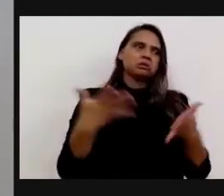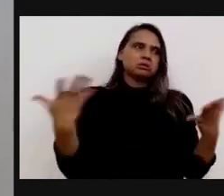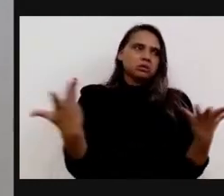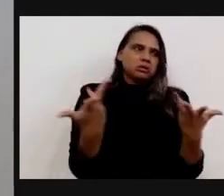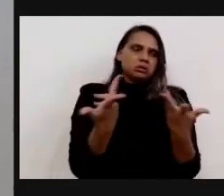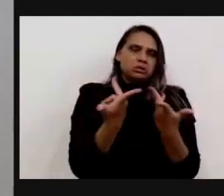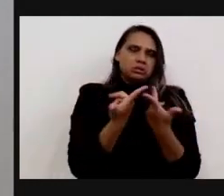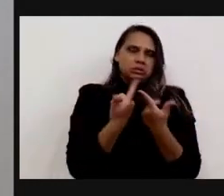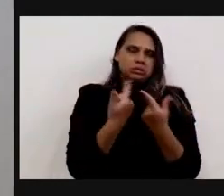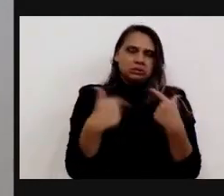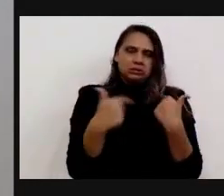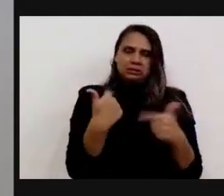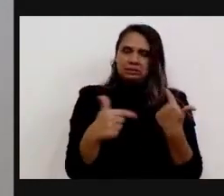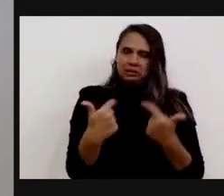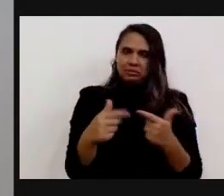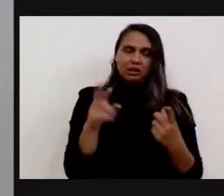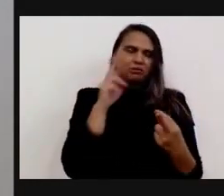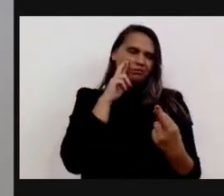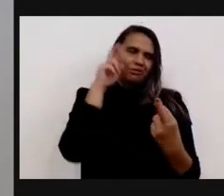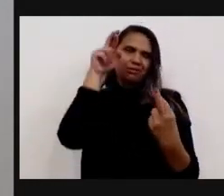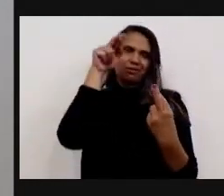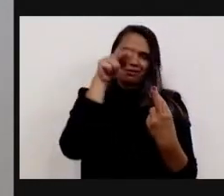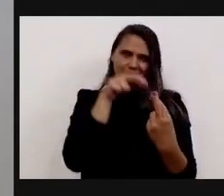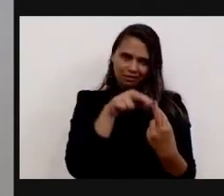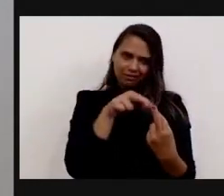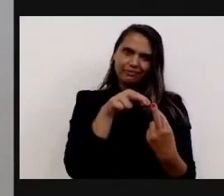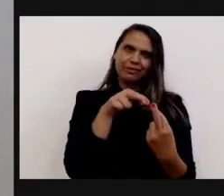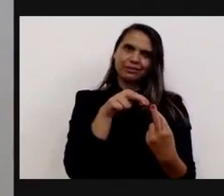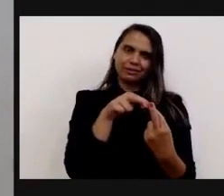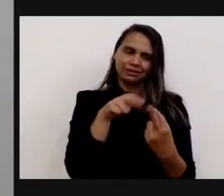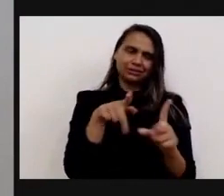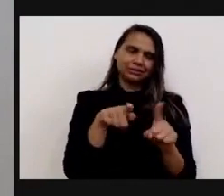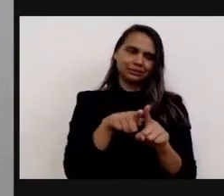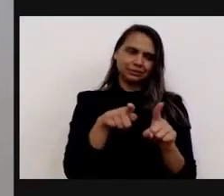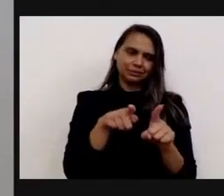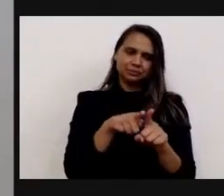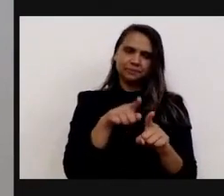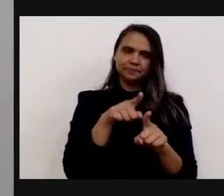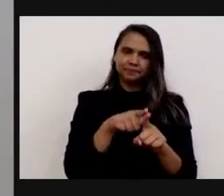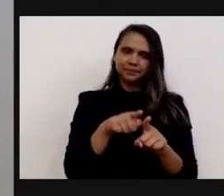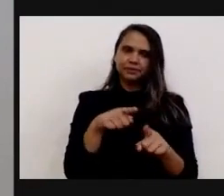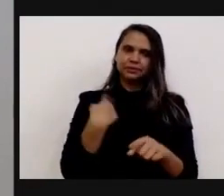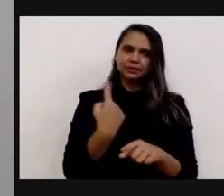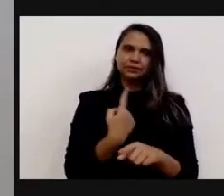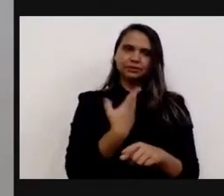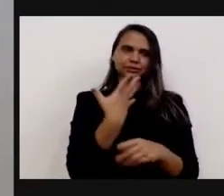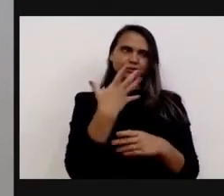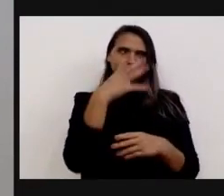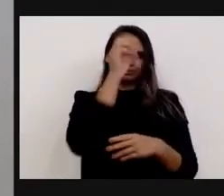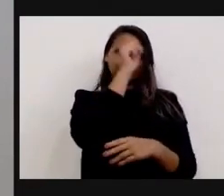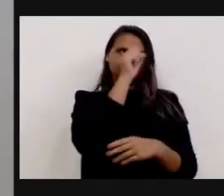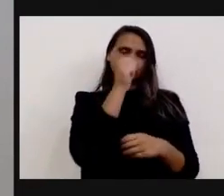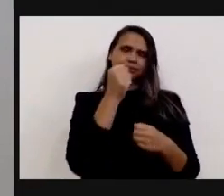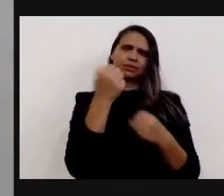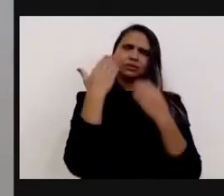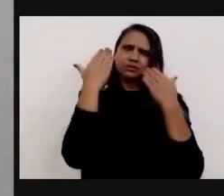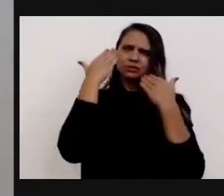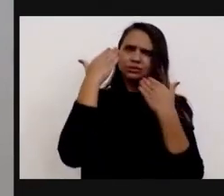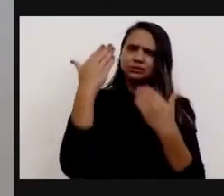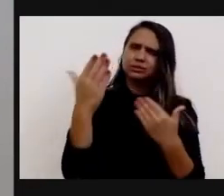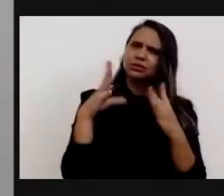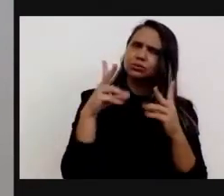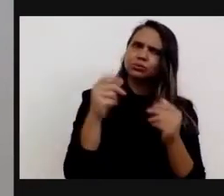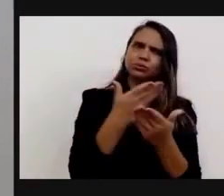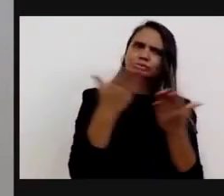pelo trabalho que fazem são referências aí e servem de inspiração para todos nós queria agradecer todo mundo que teve presente aqui